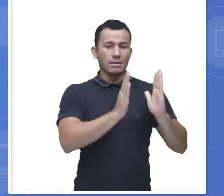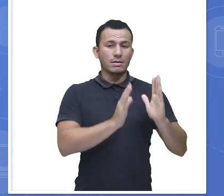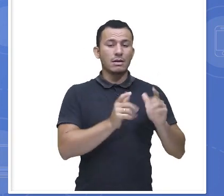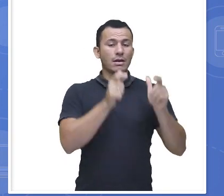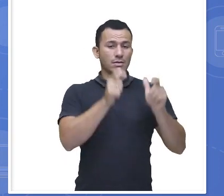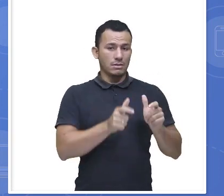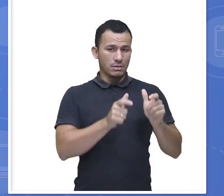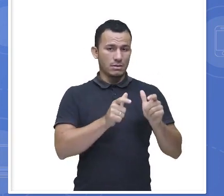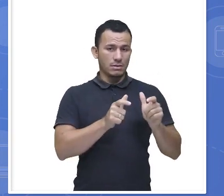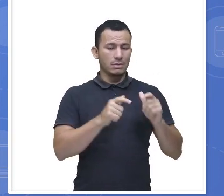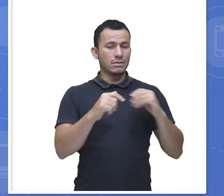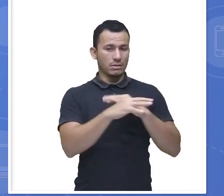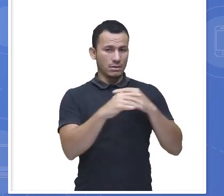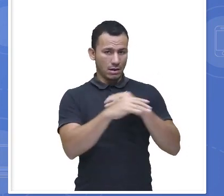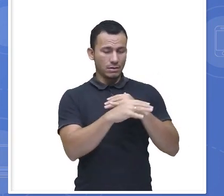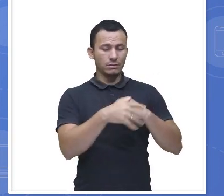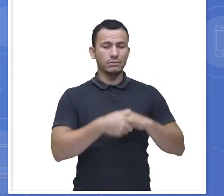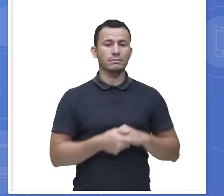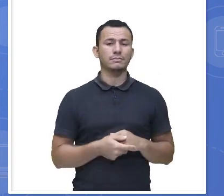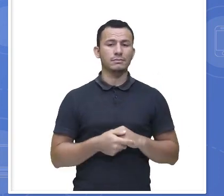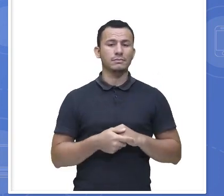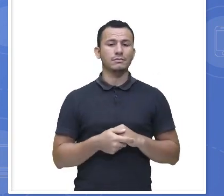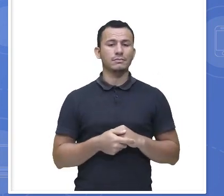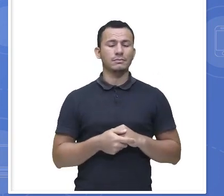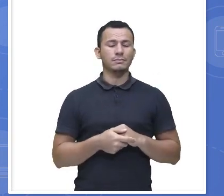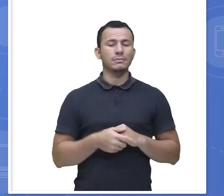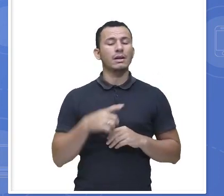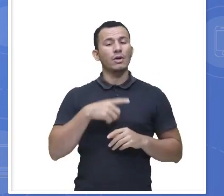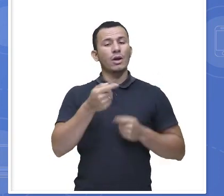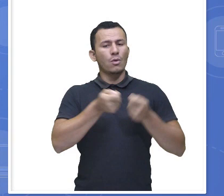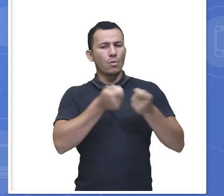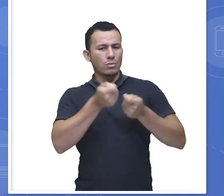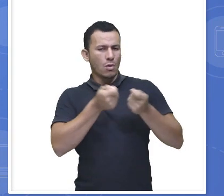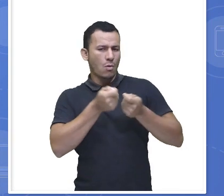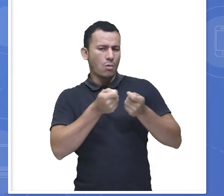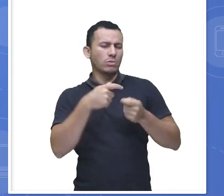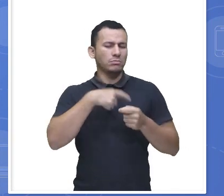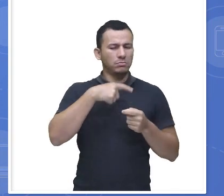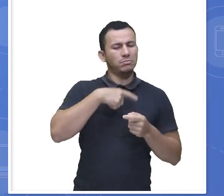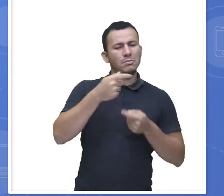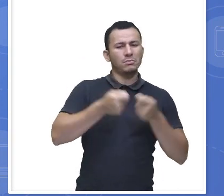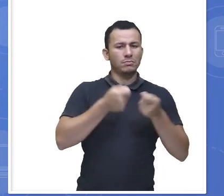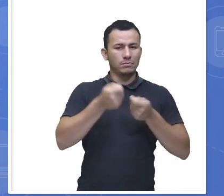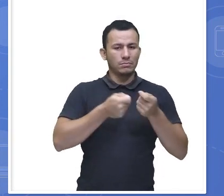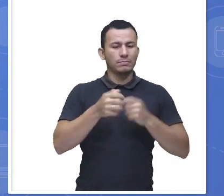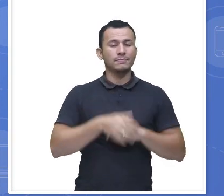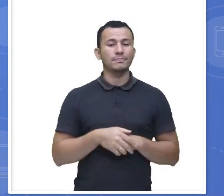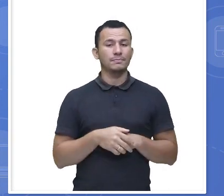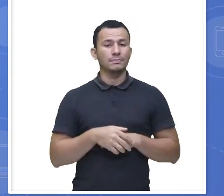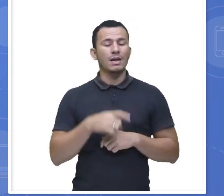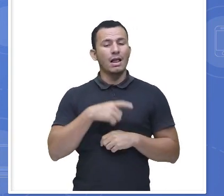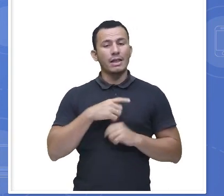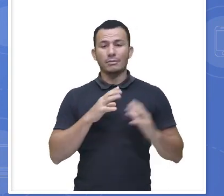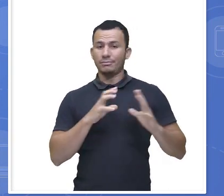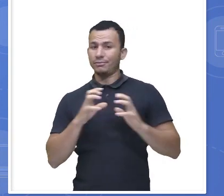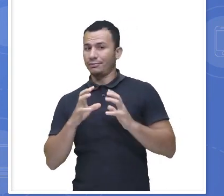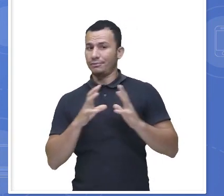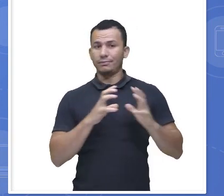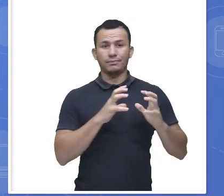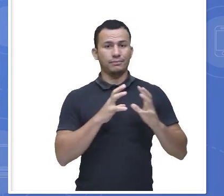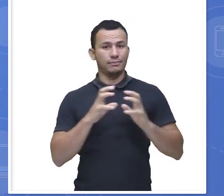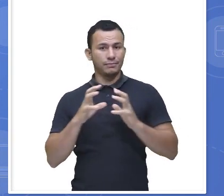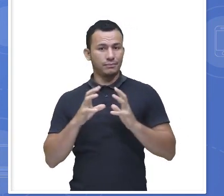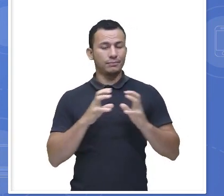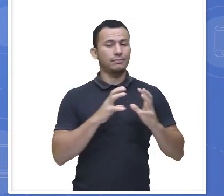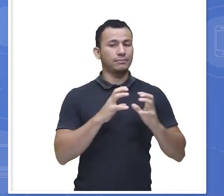cidade, nós temos a situação de equilíbrio, né, lá na situação inicial, e nós temos o conflito, a parte do conflito, que